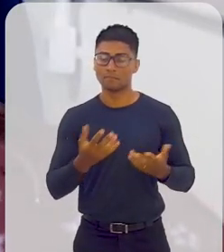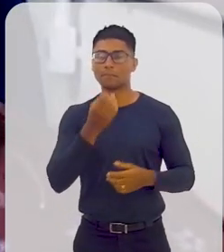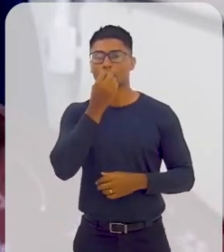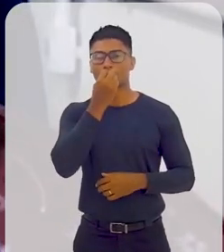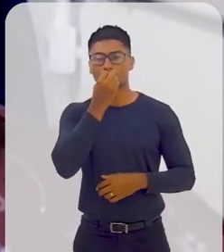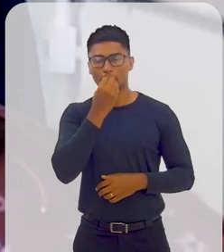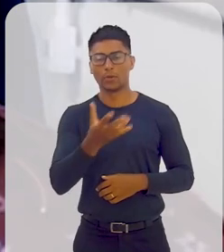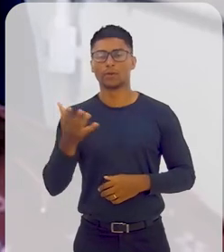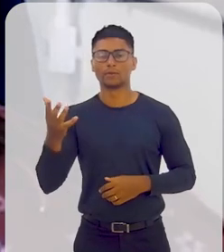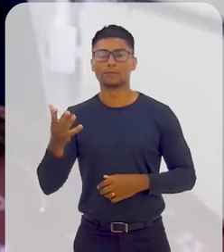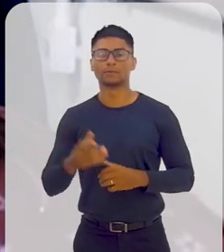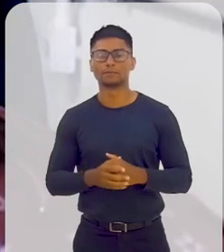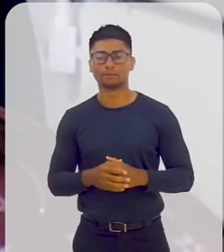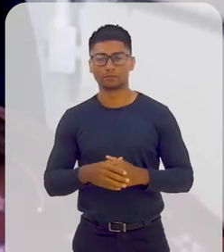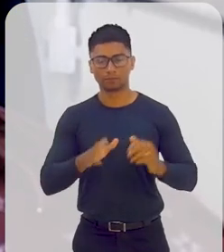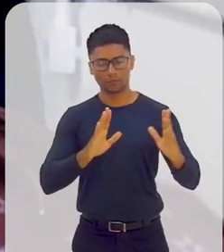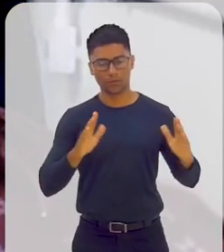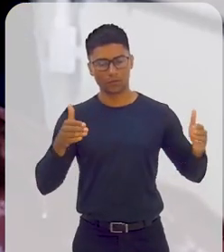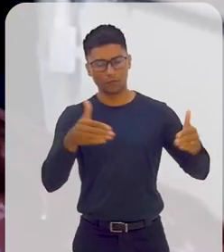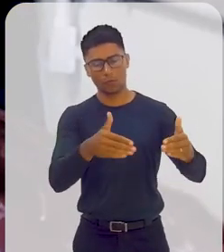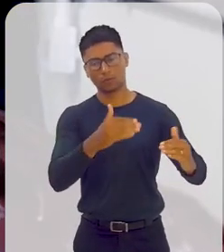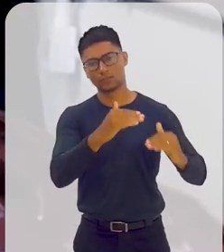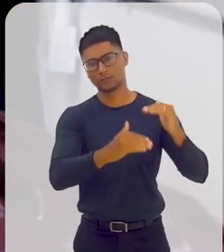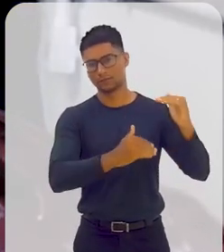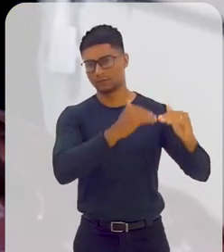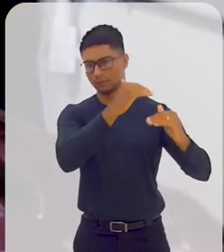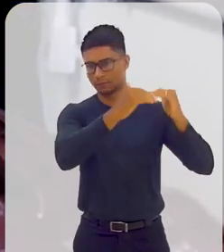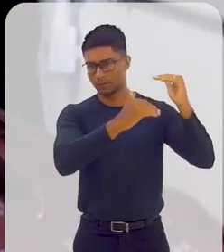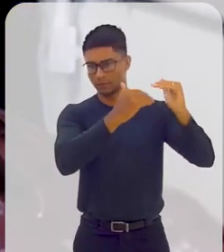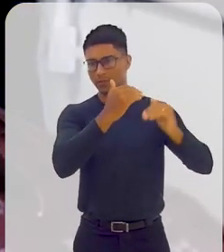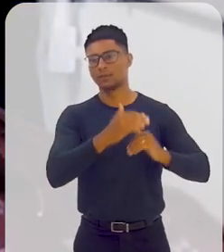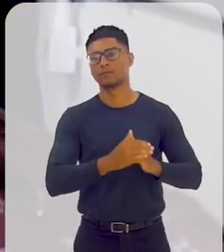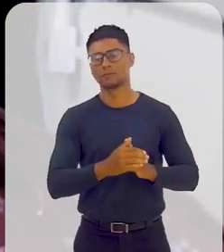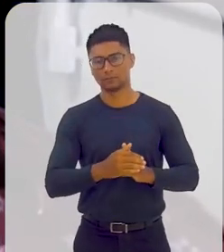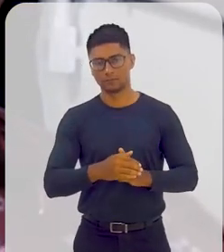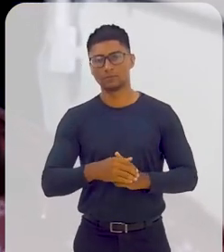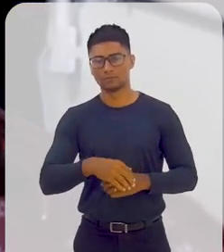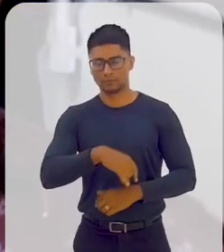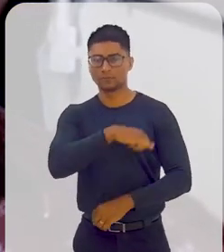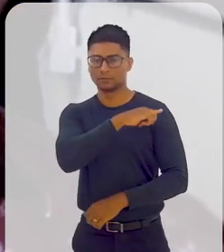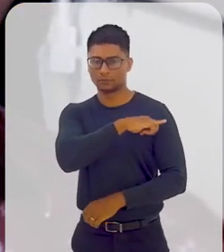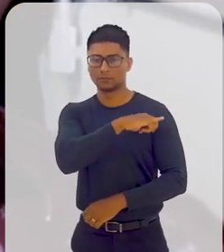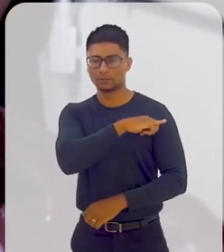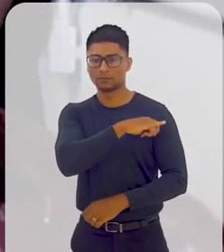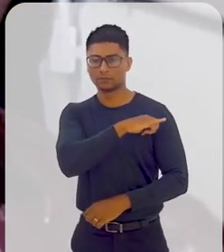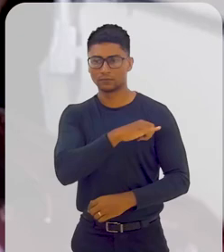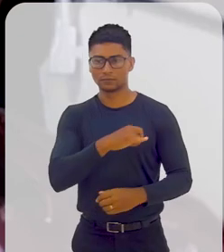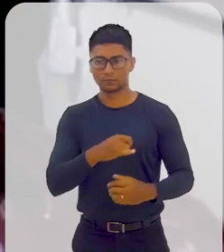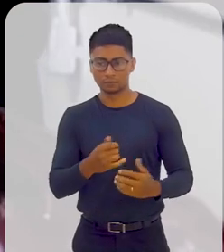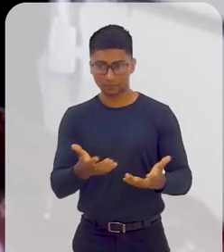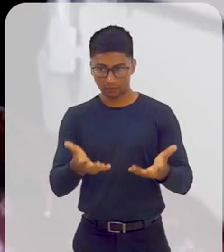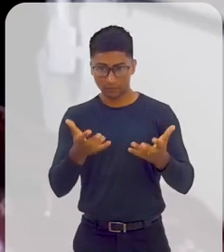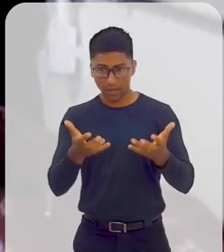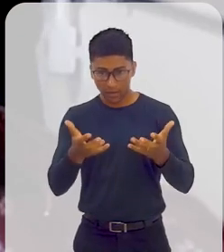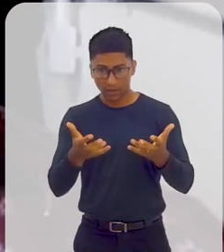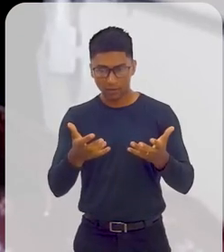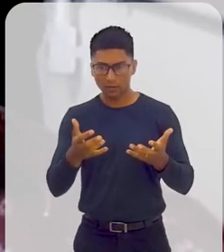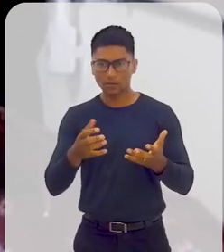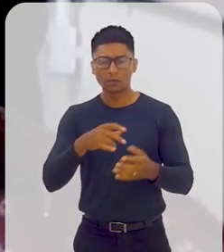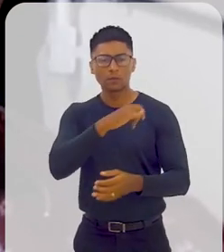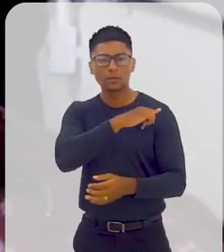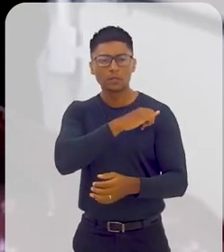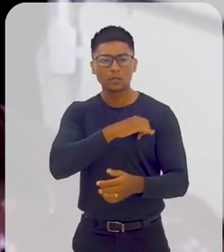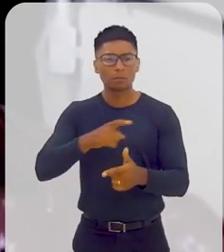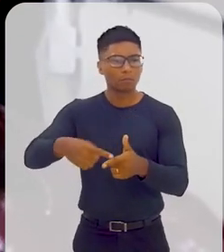é uma conquista, né? O Fórum de Desenvolvimento do Rio de Janeiro quer escutar o que o meu Rio de